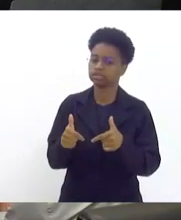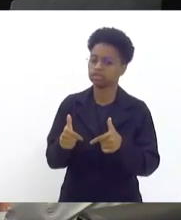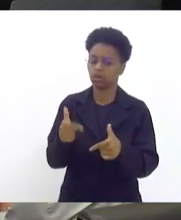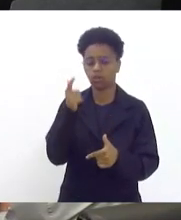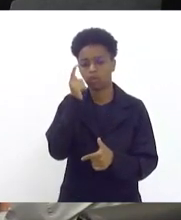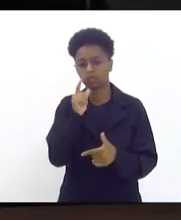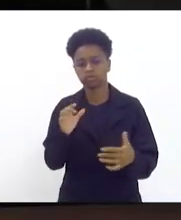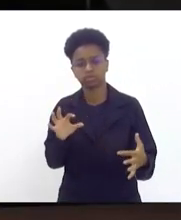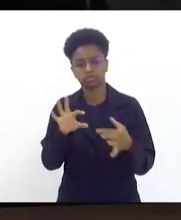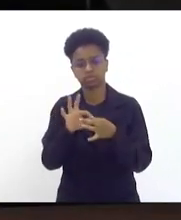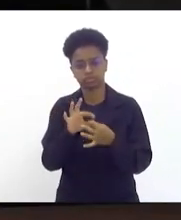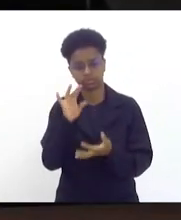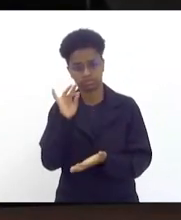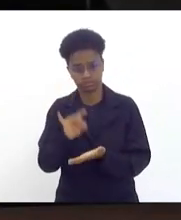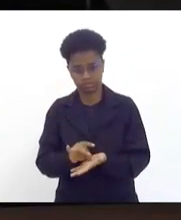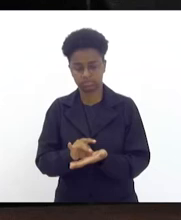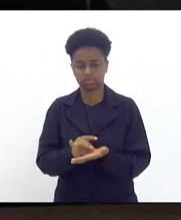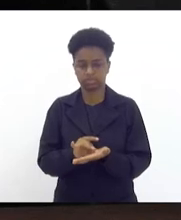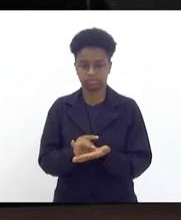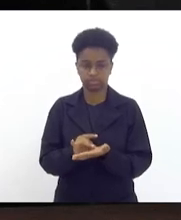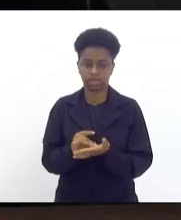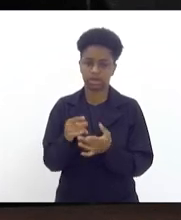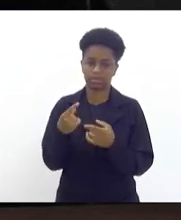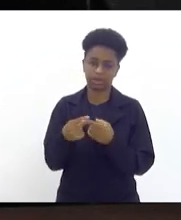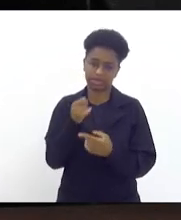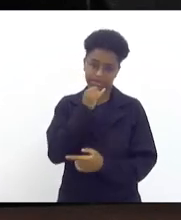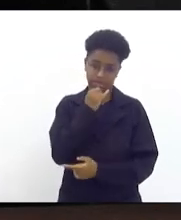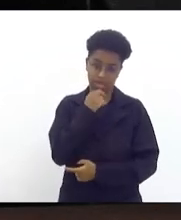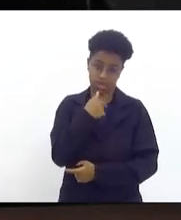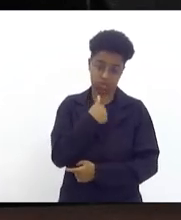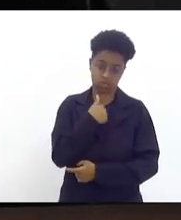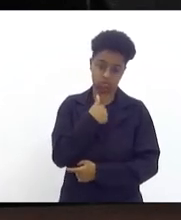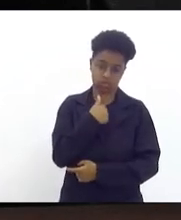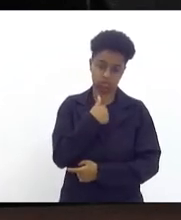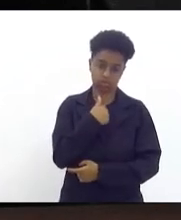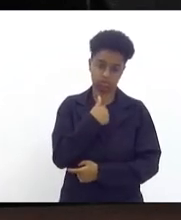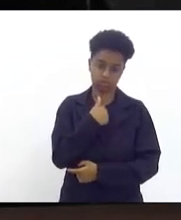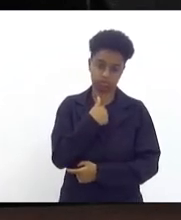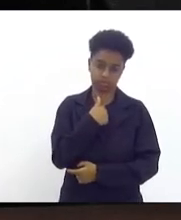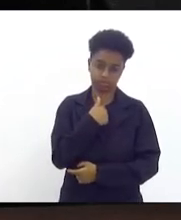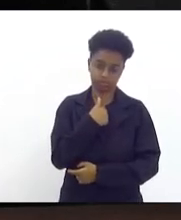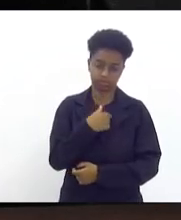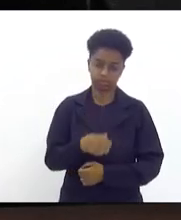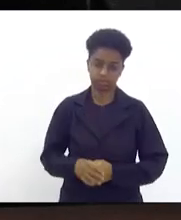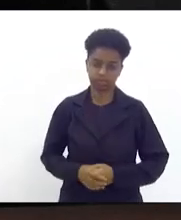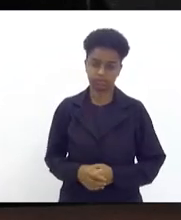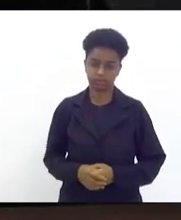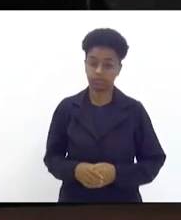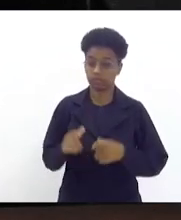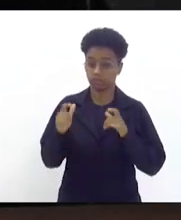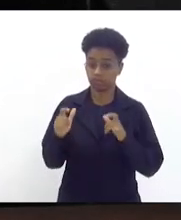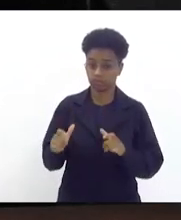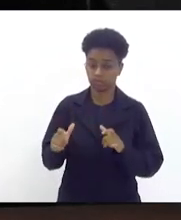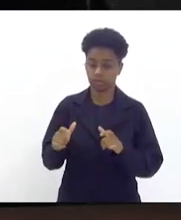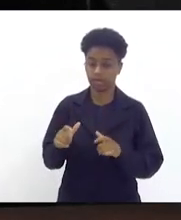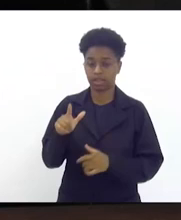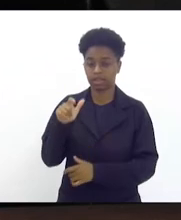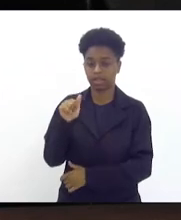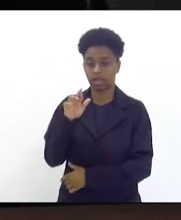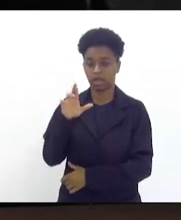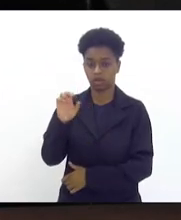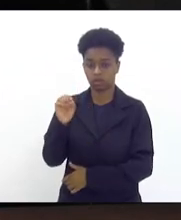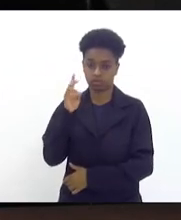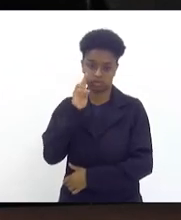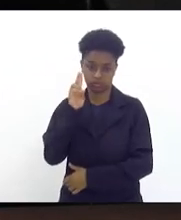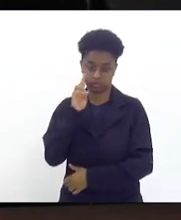ligação efetiva né assim por exemplo eu passo ali no Largo da segunda-feira e